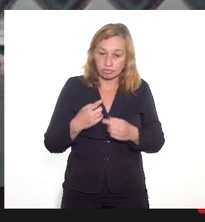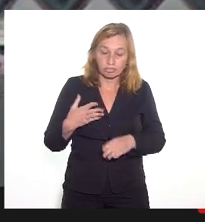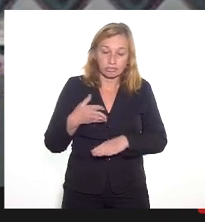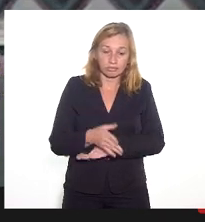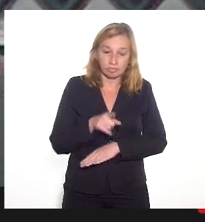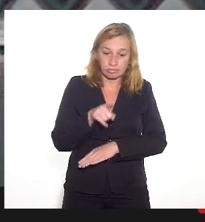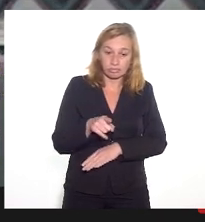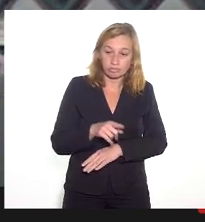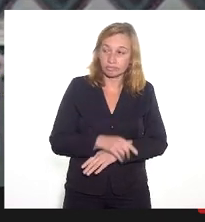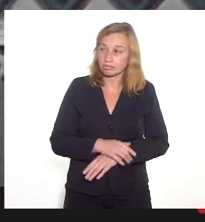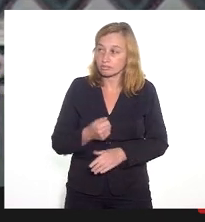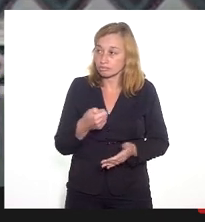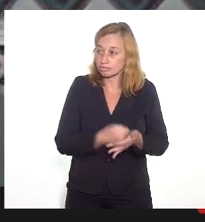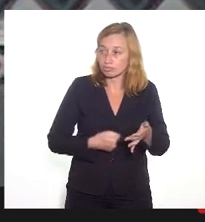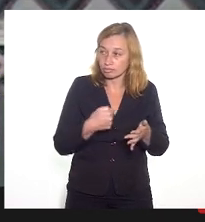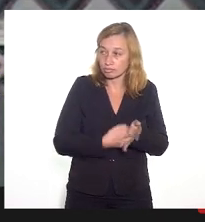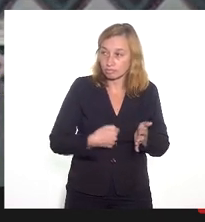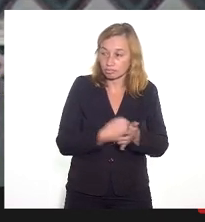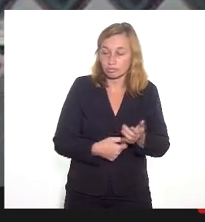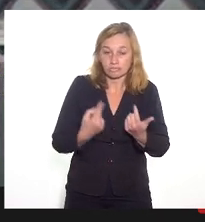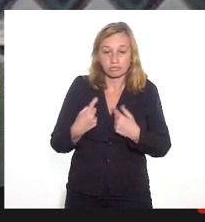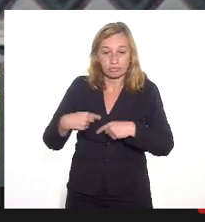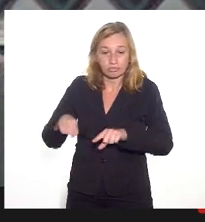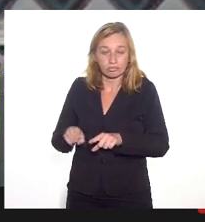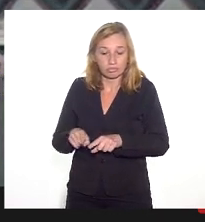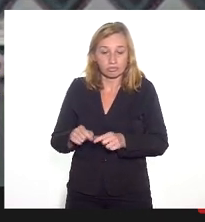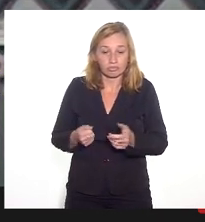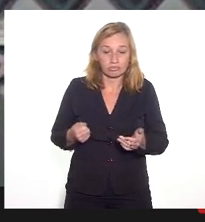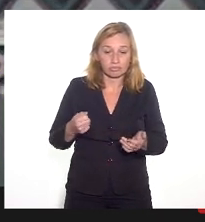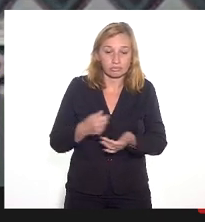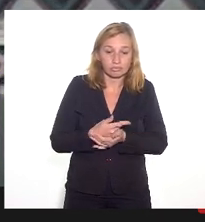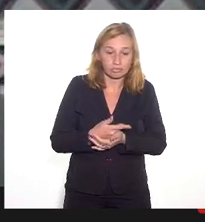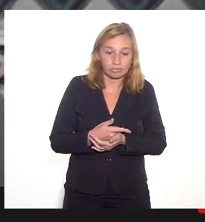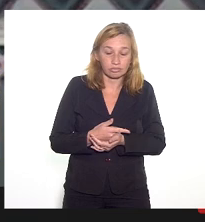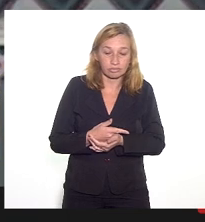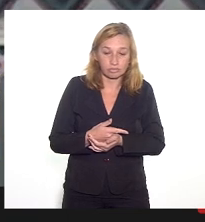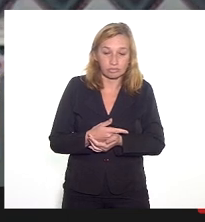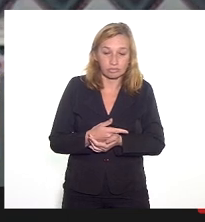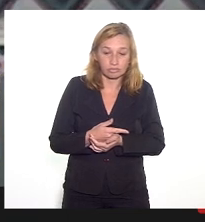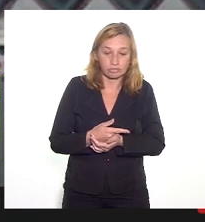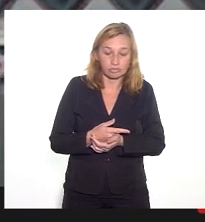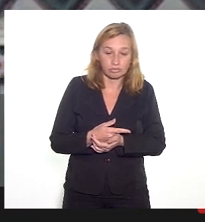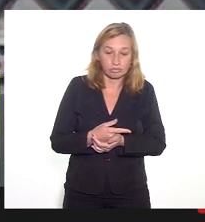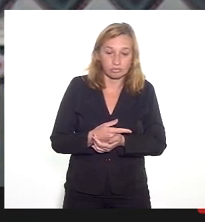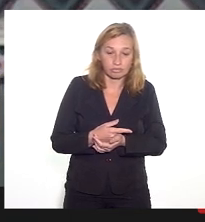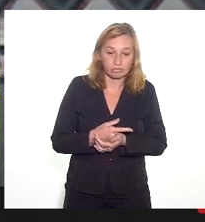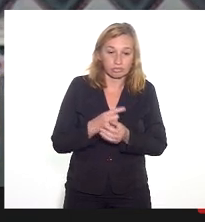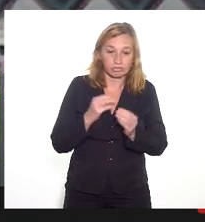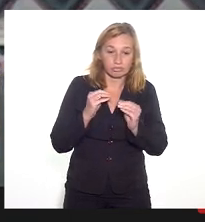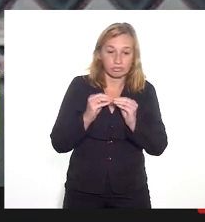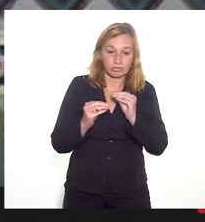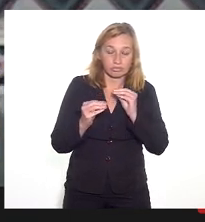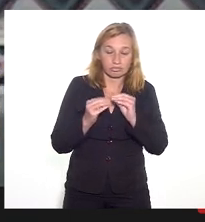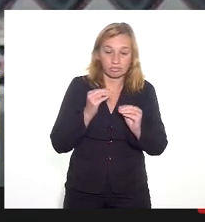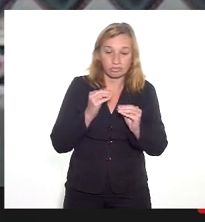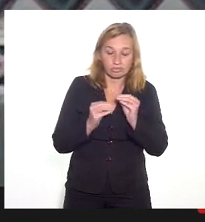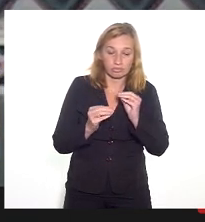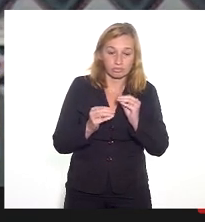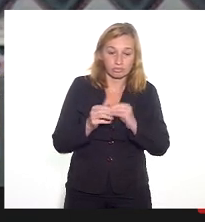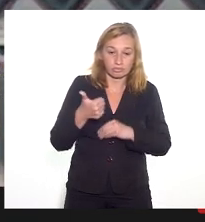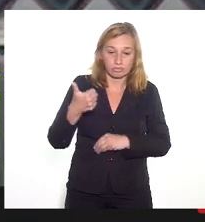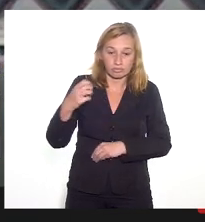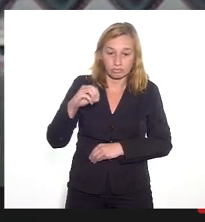de cabeça na luta, né, contra a compra da novela Dez Mandamentos por parte da EBC,